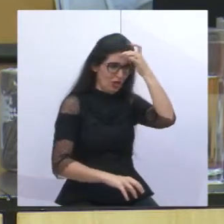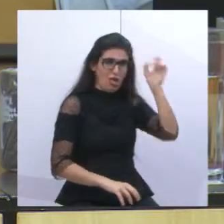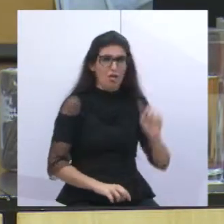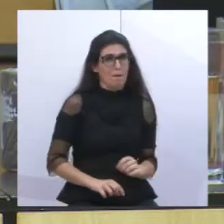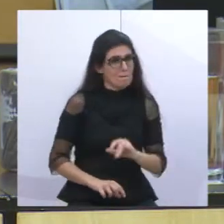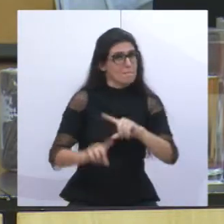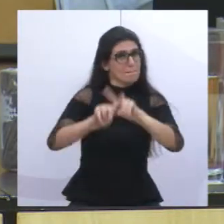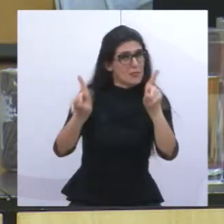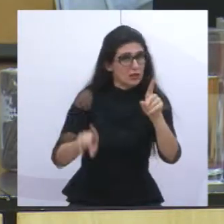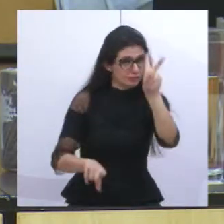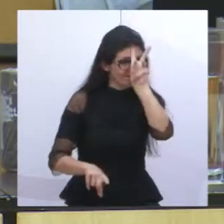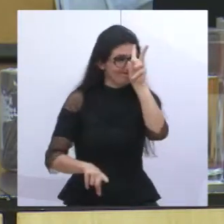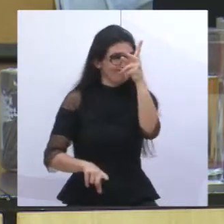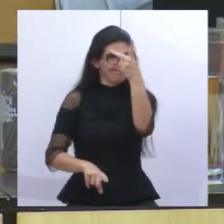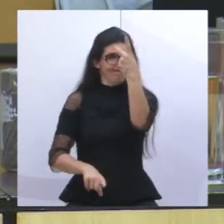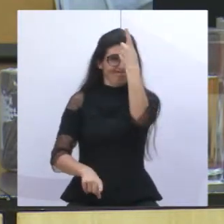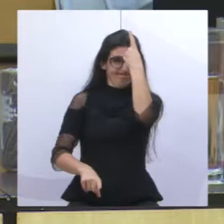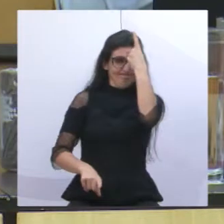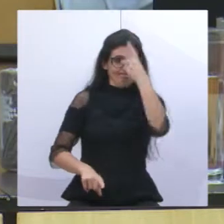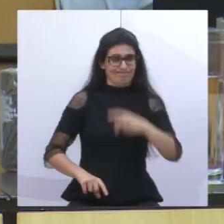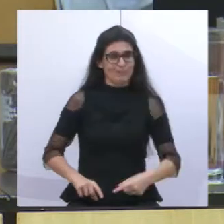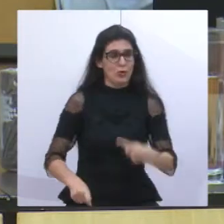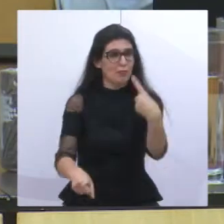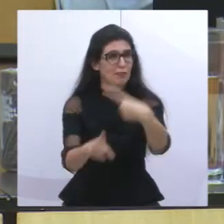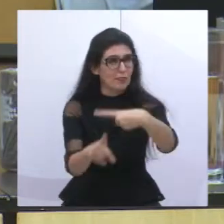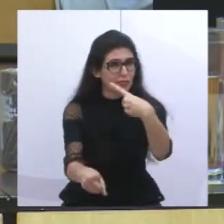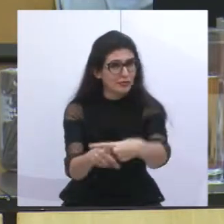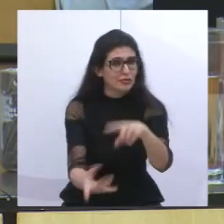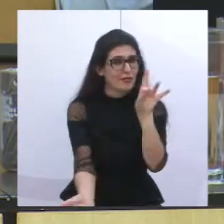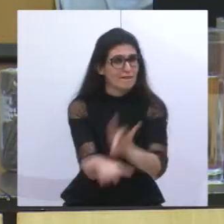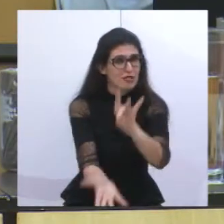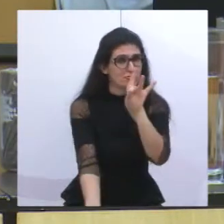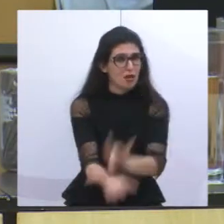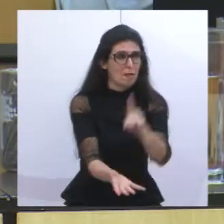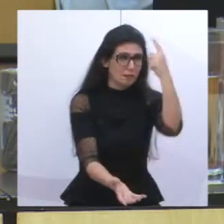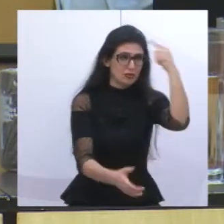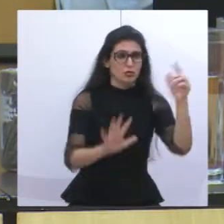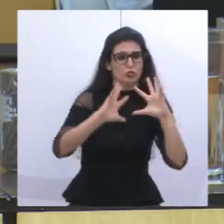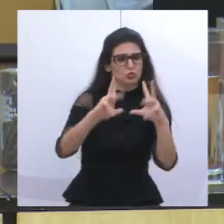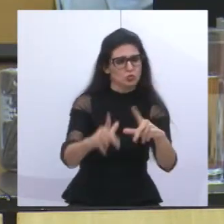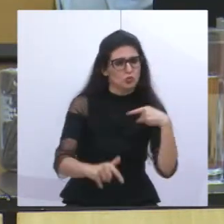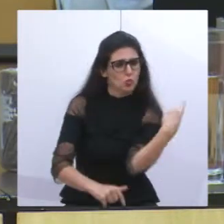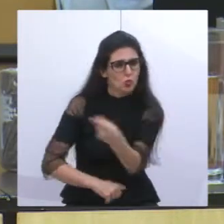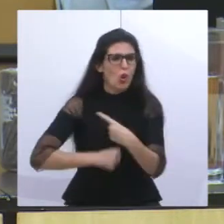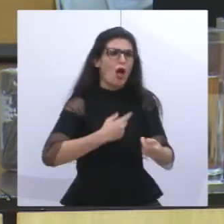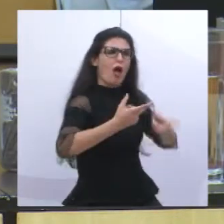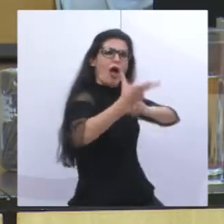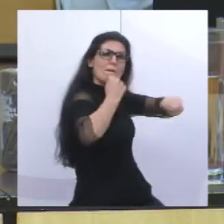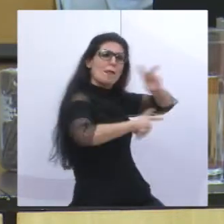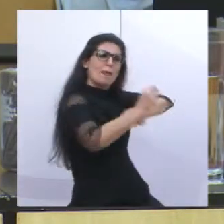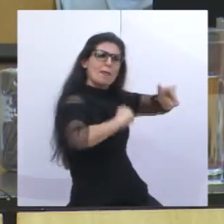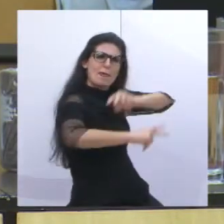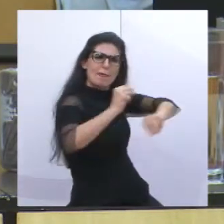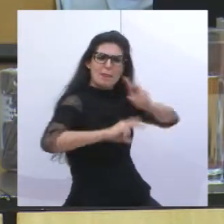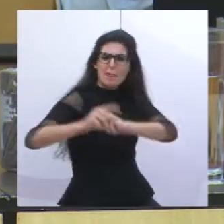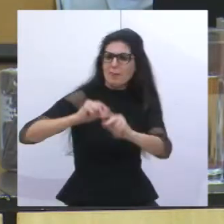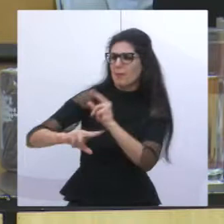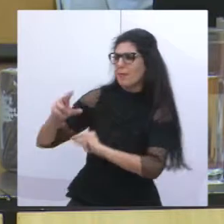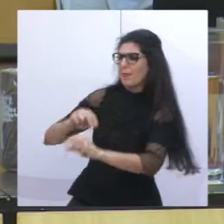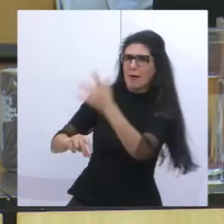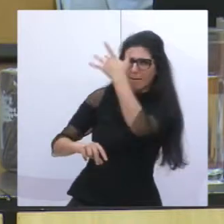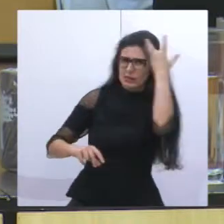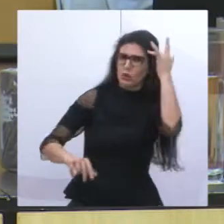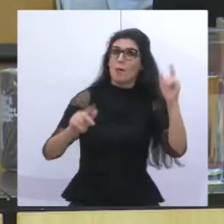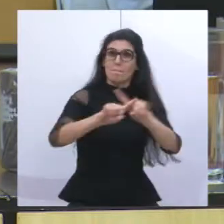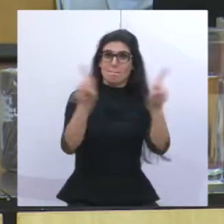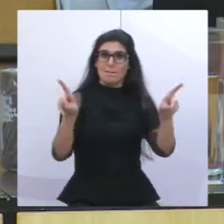caso, né? É porque realmente eu avaliei todas as situações, conversei com algumas pessoas. Hoje, eu, na minha família